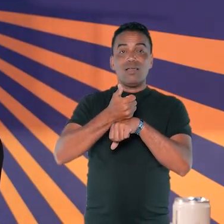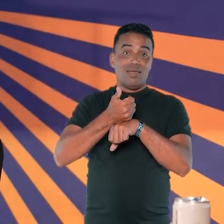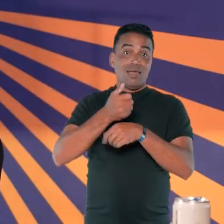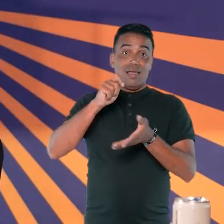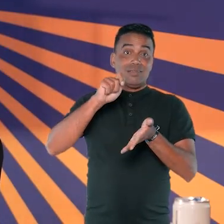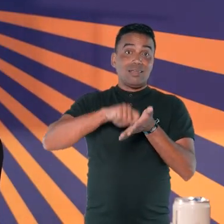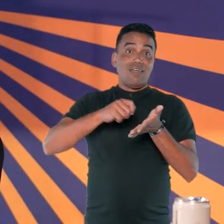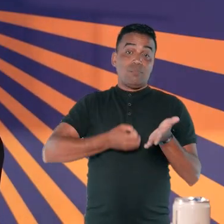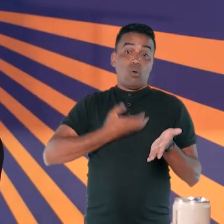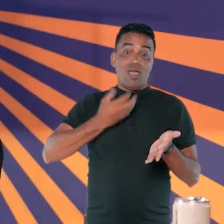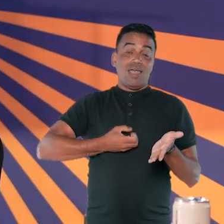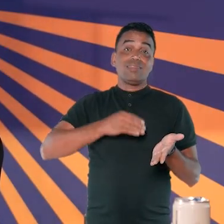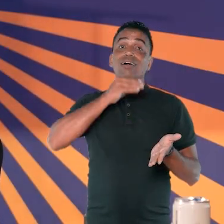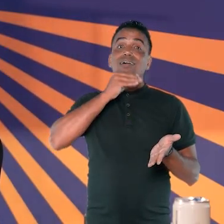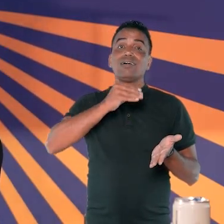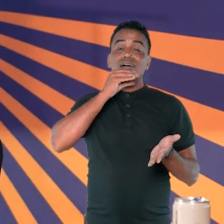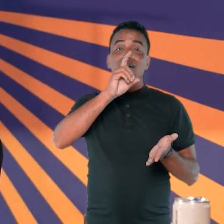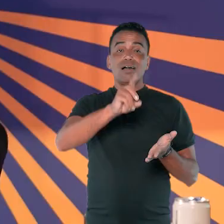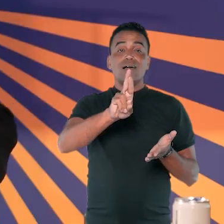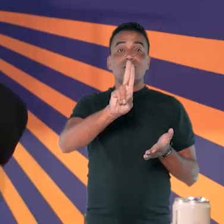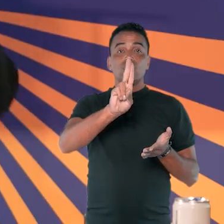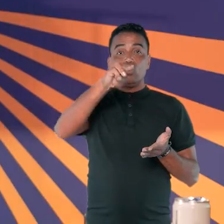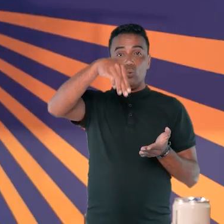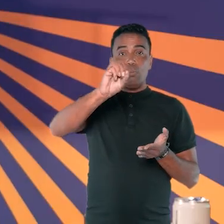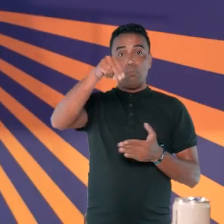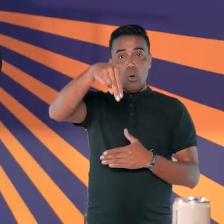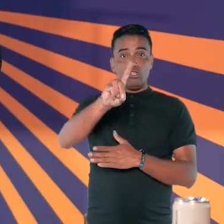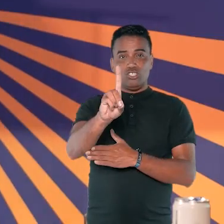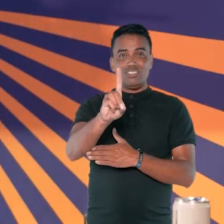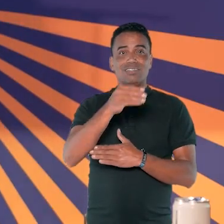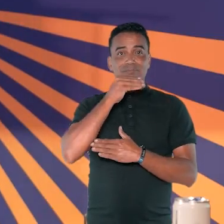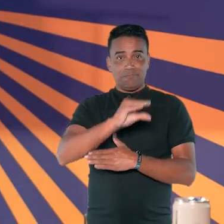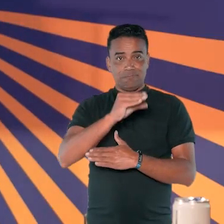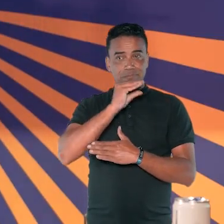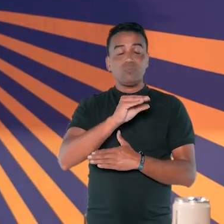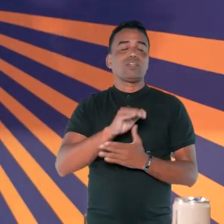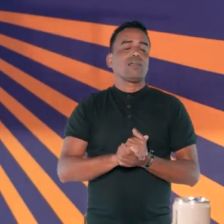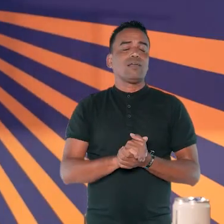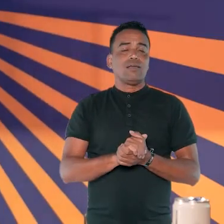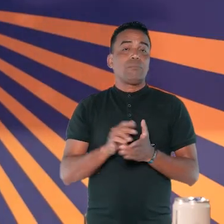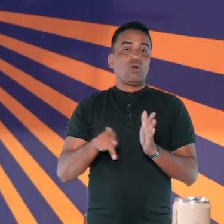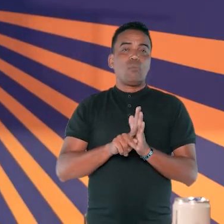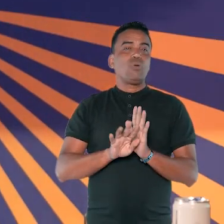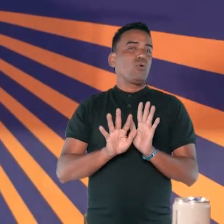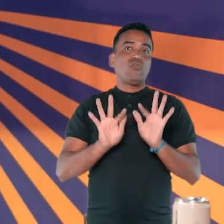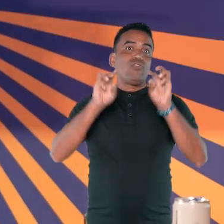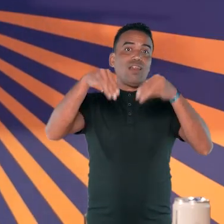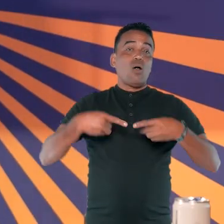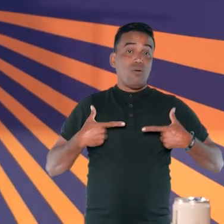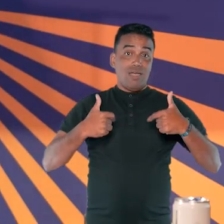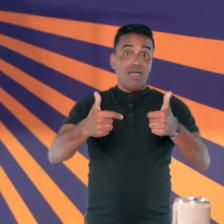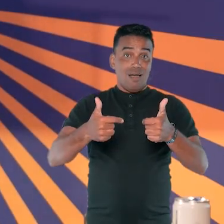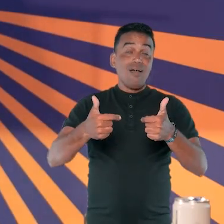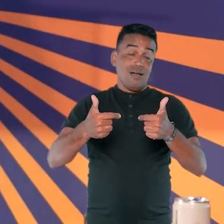escreve sobre nosso tempo, um poema que é do final da Segunda Guerra Mundial e da ditadura do